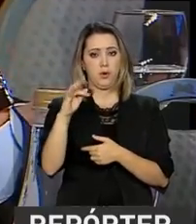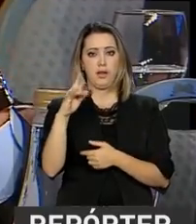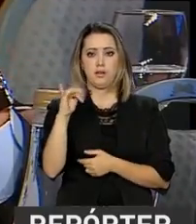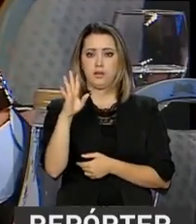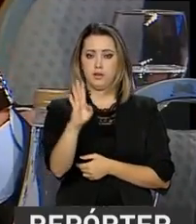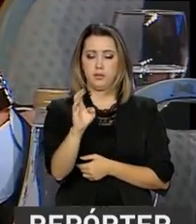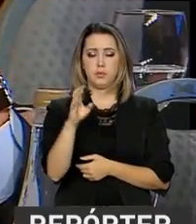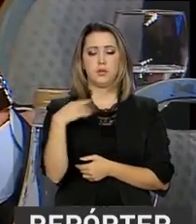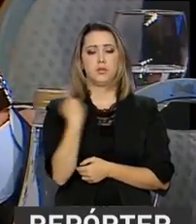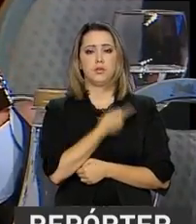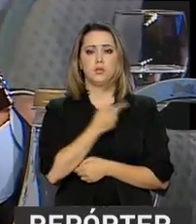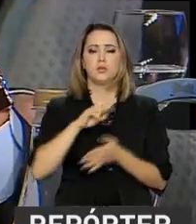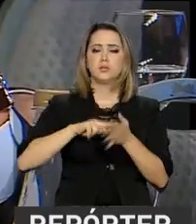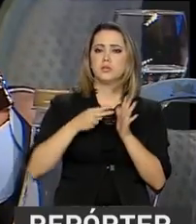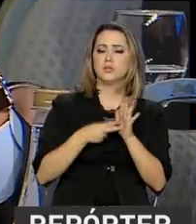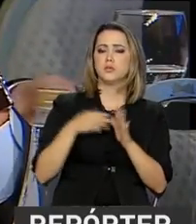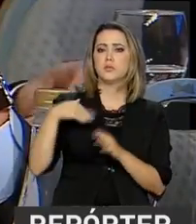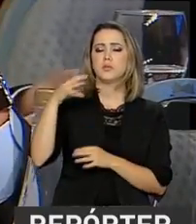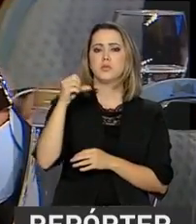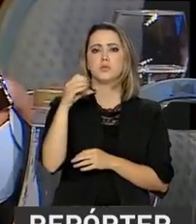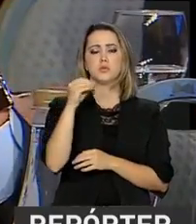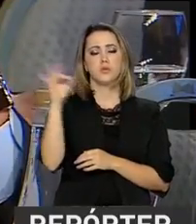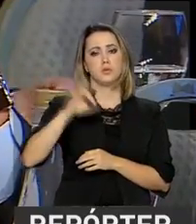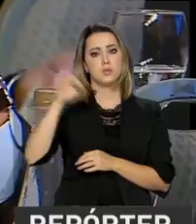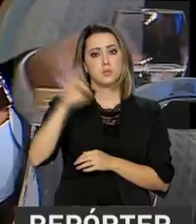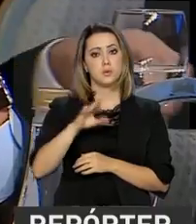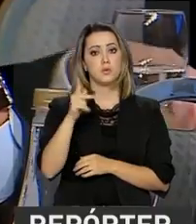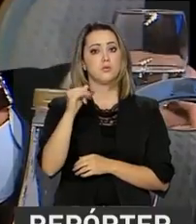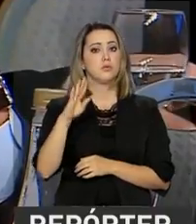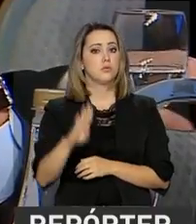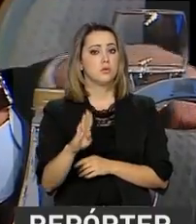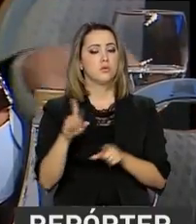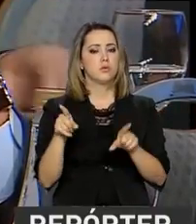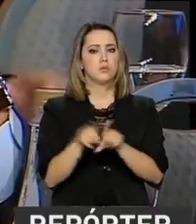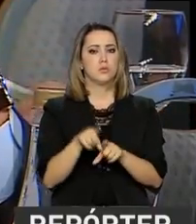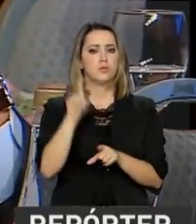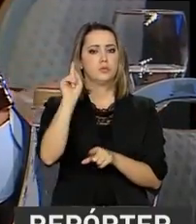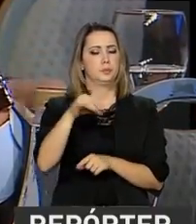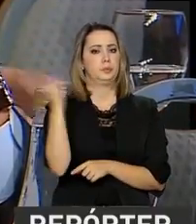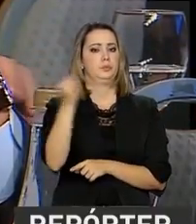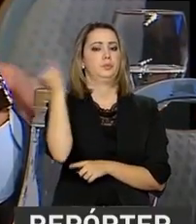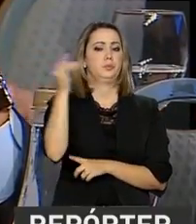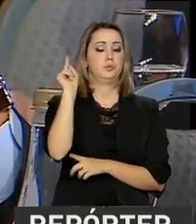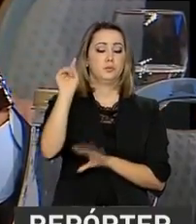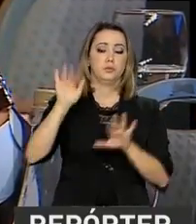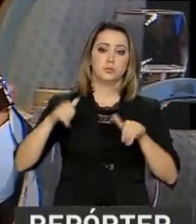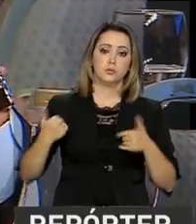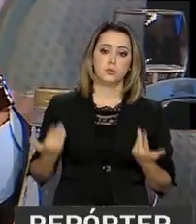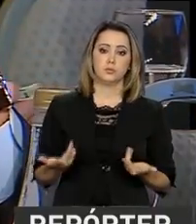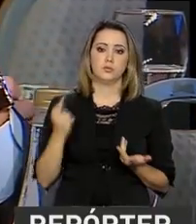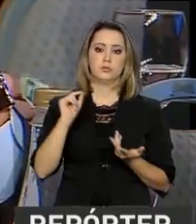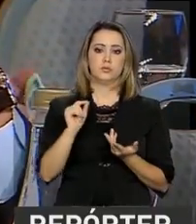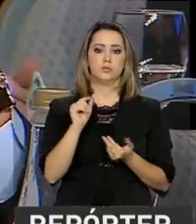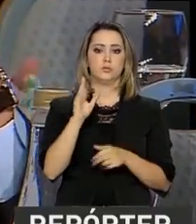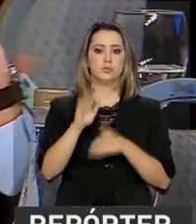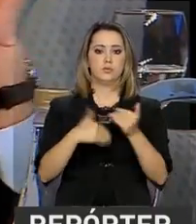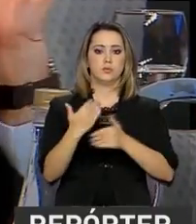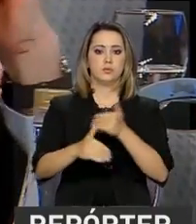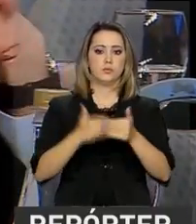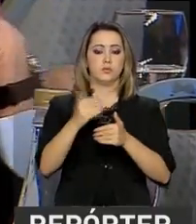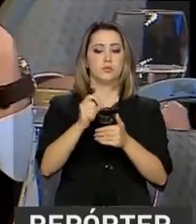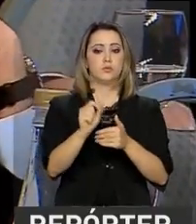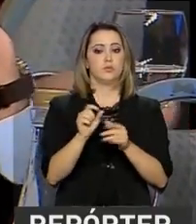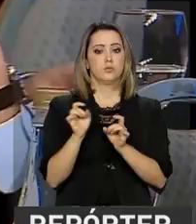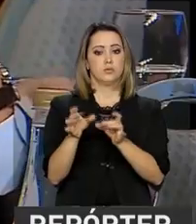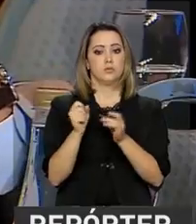90% do PIB e dos fluxos de investimento estrangeiro na região. É significativo, portanto, o potencial de